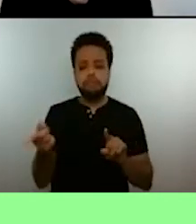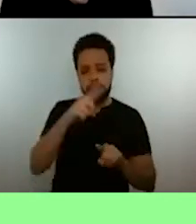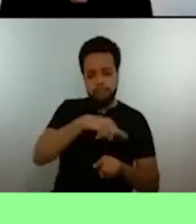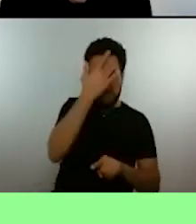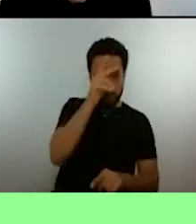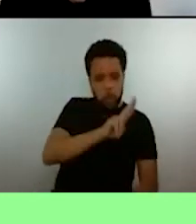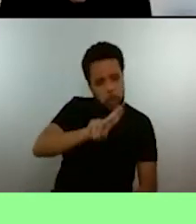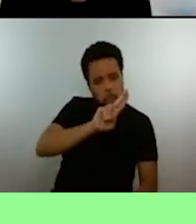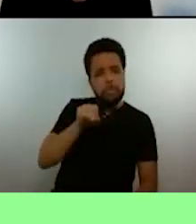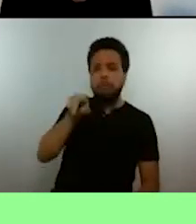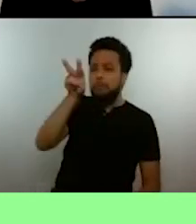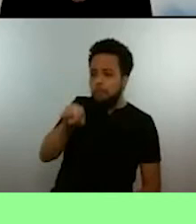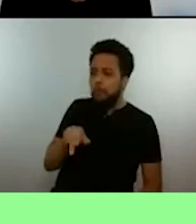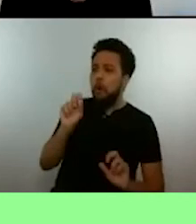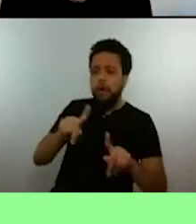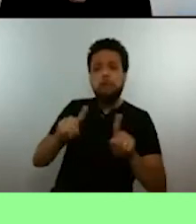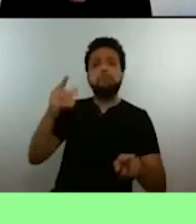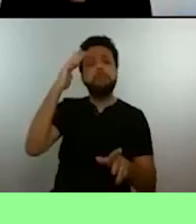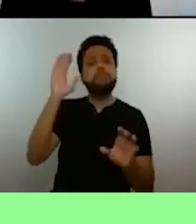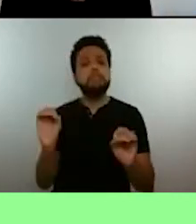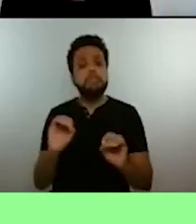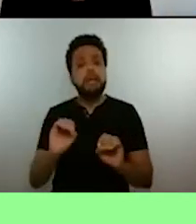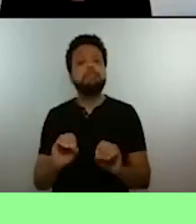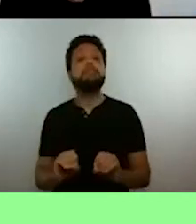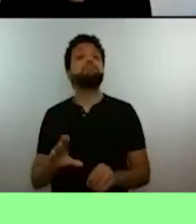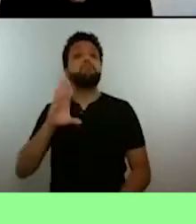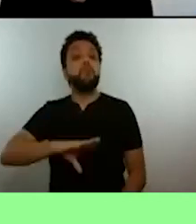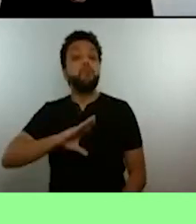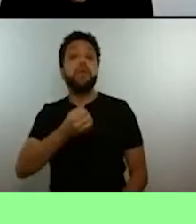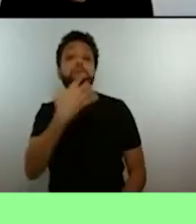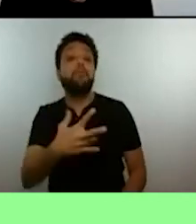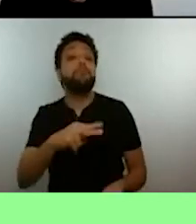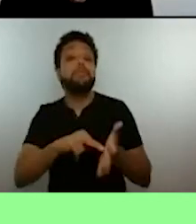português é aquele que você entende, e se você entende é porque